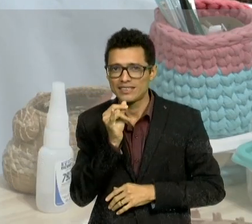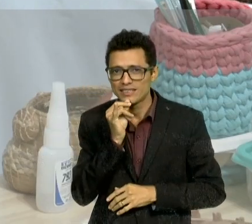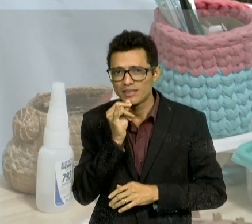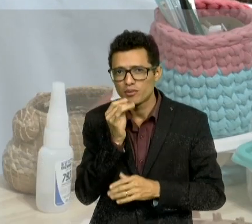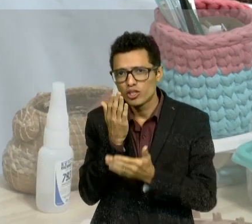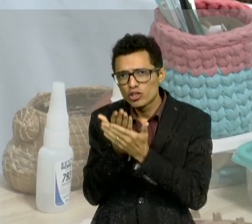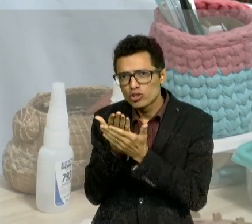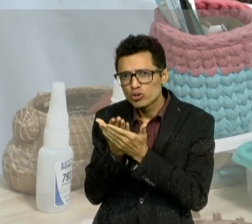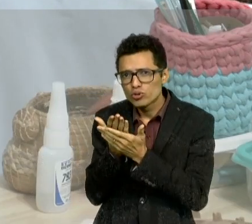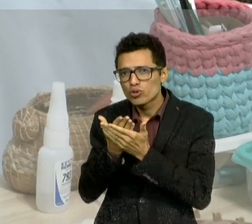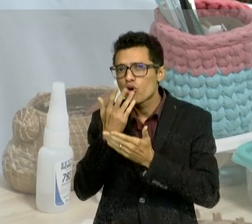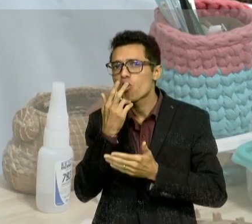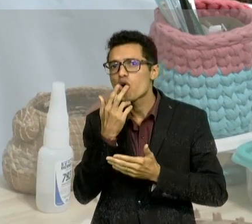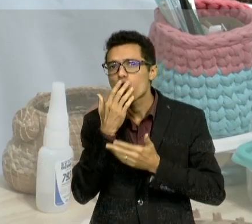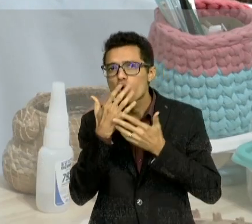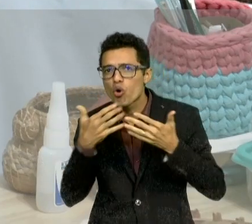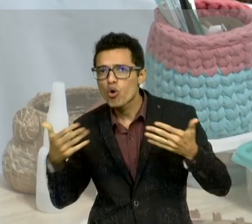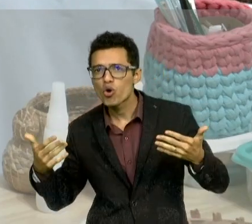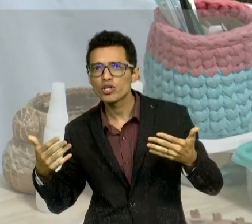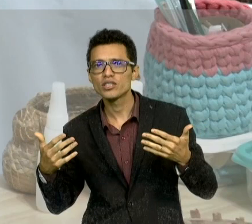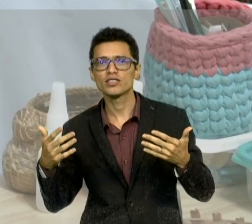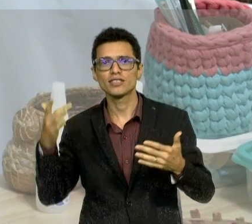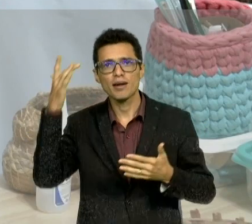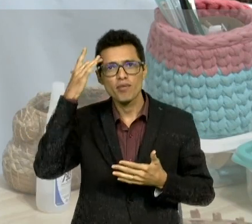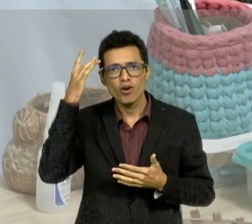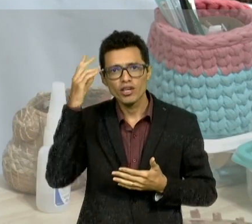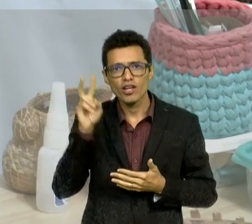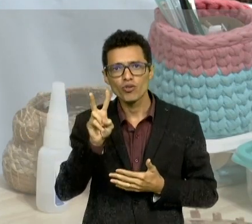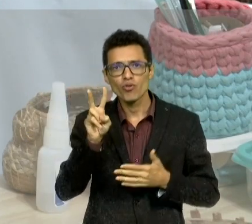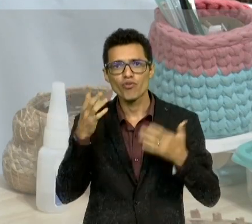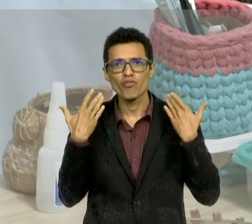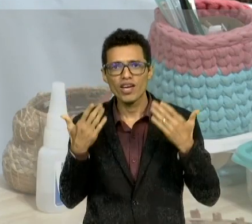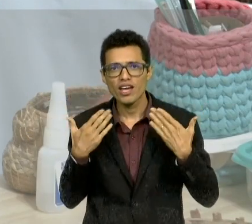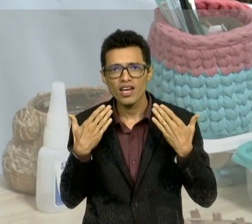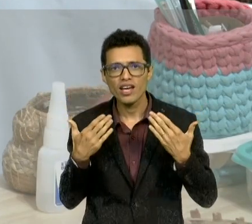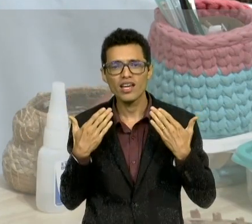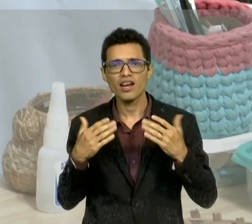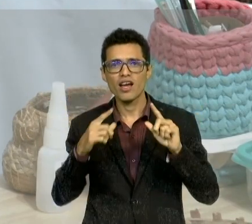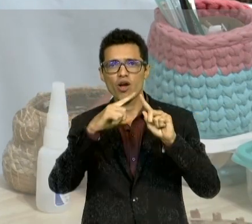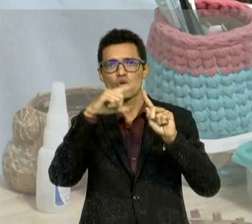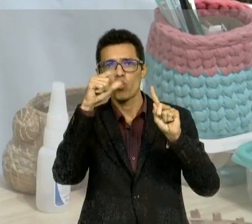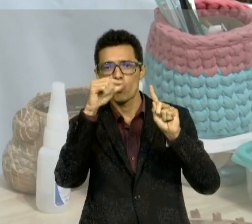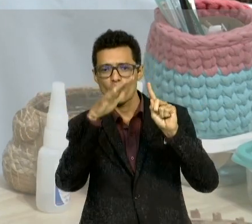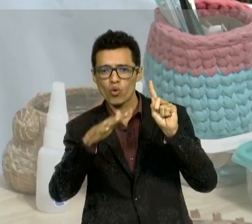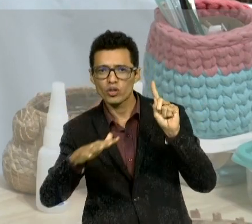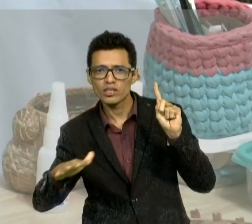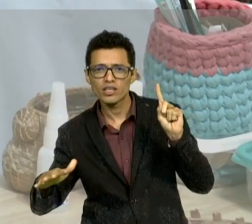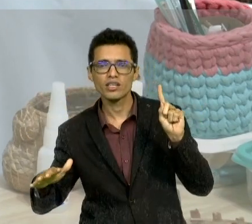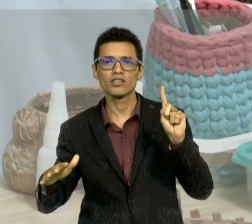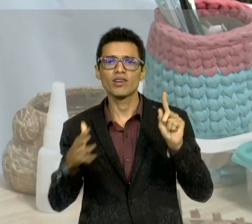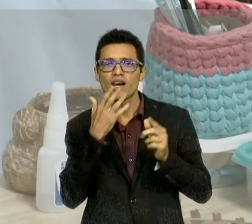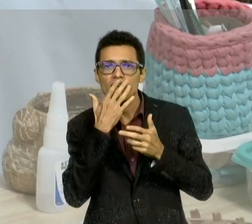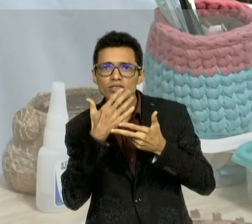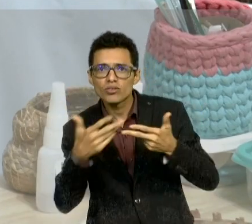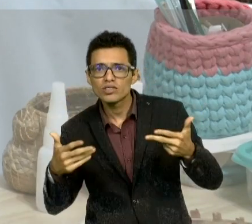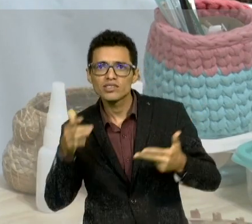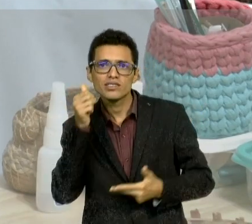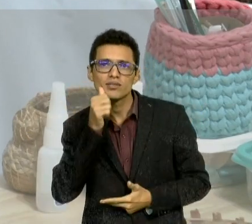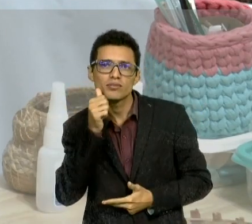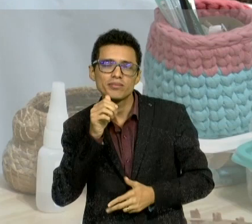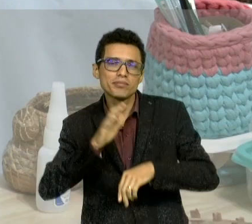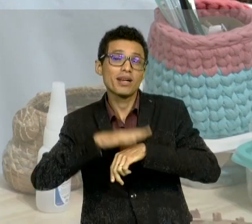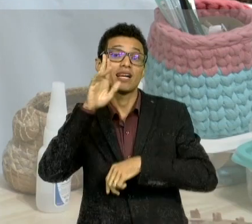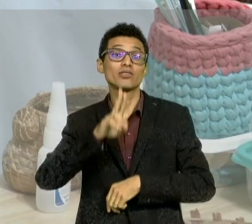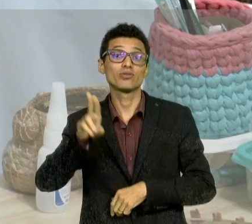o que é a tendência do verão, o que é a tendência do outono, quais são as cores, o que as mulheres estão mais usando. Às vezes, eu